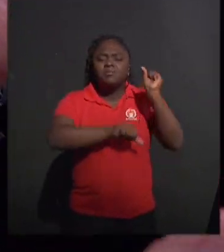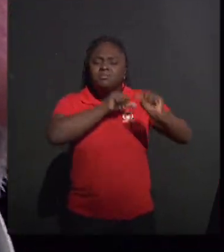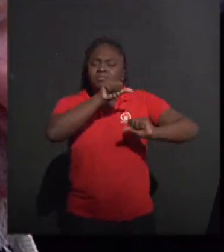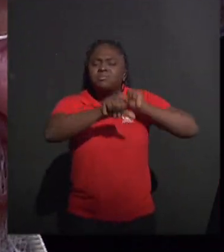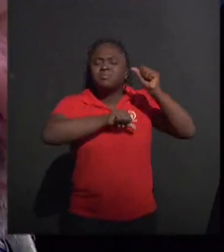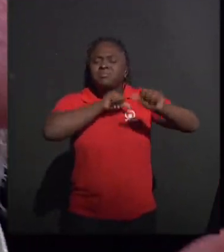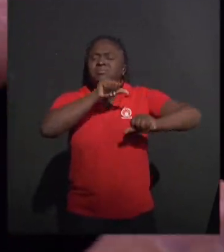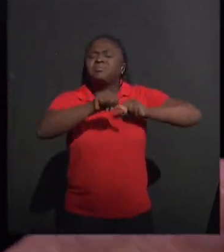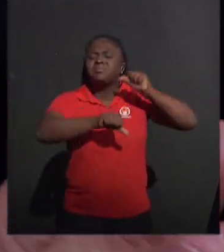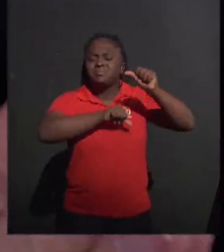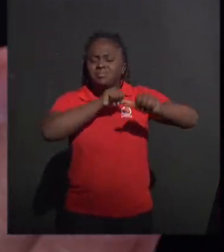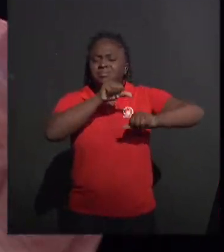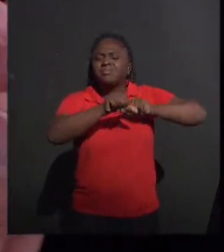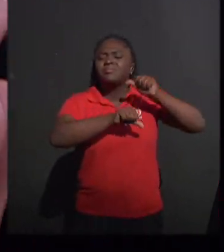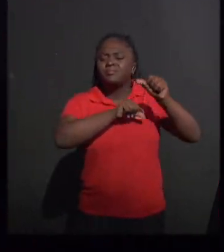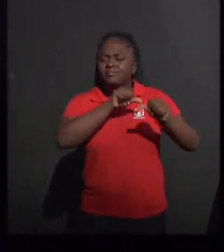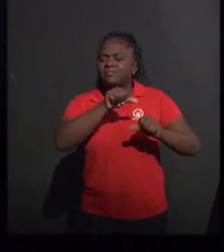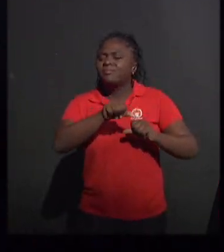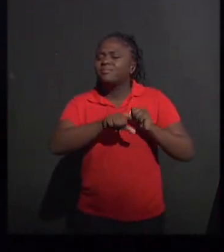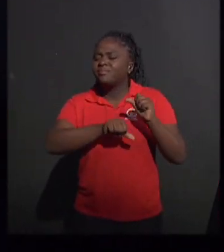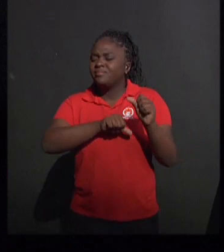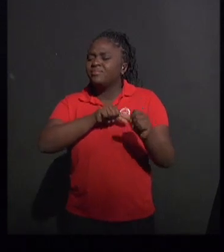Aviva a tua igreja, Senhor.